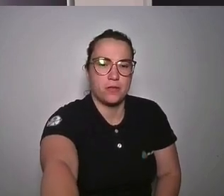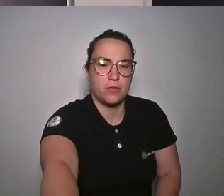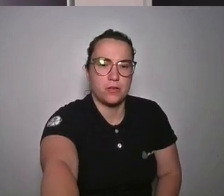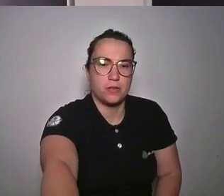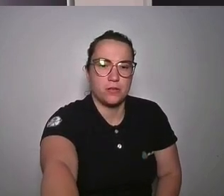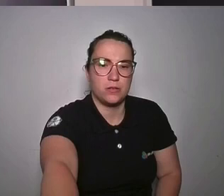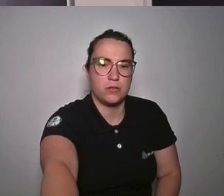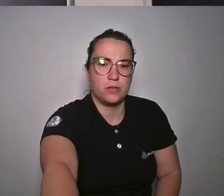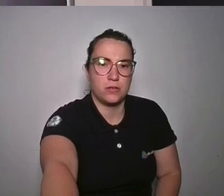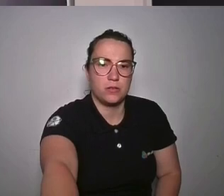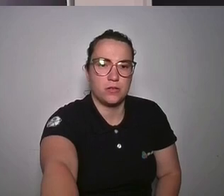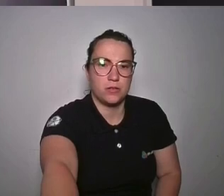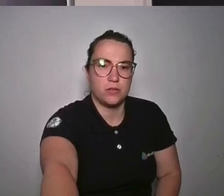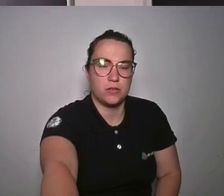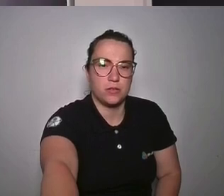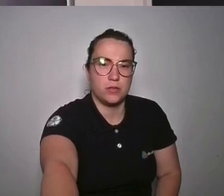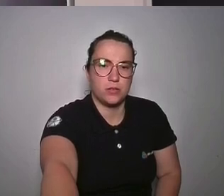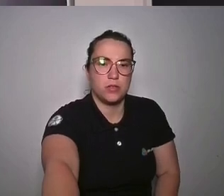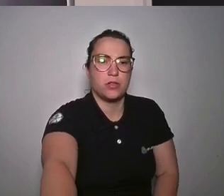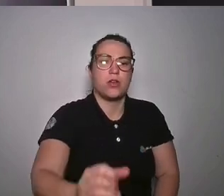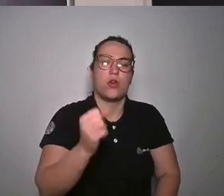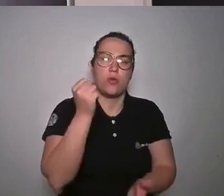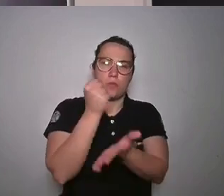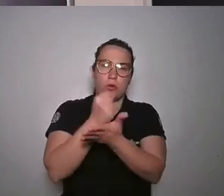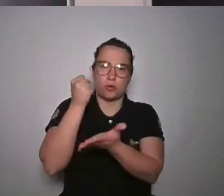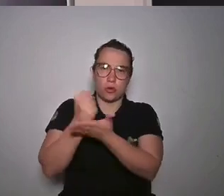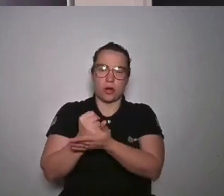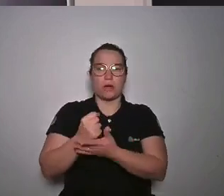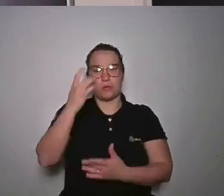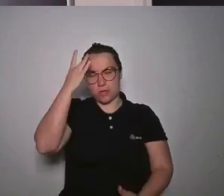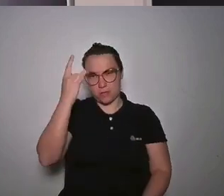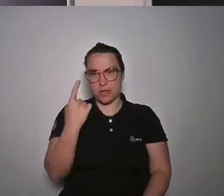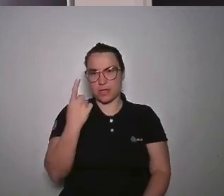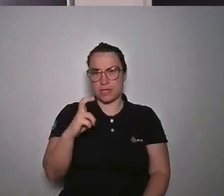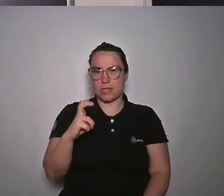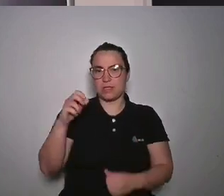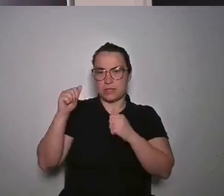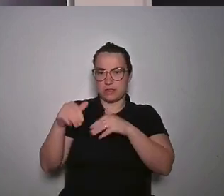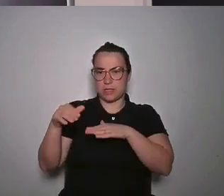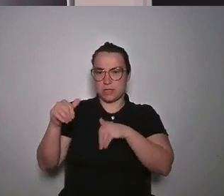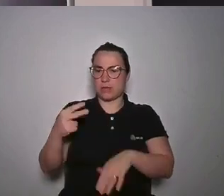Então, protocolamos amanhã, 15 de setembro de